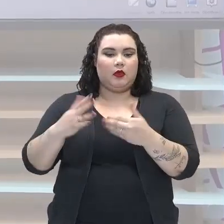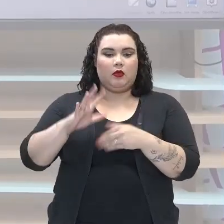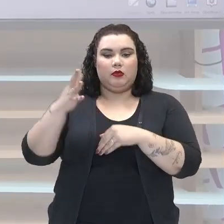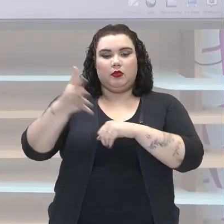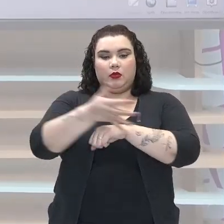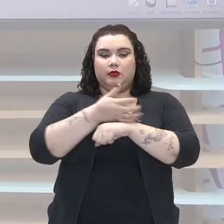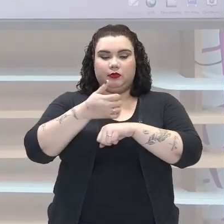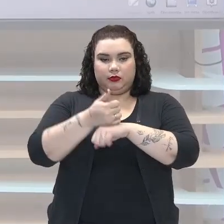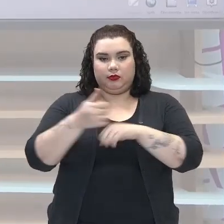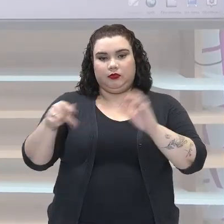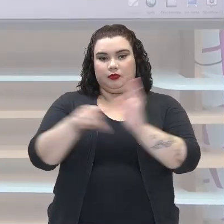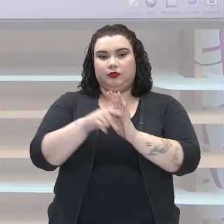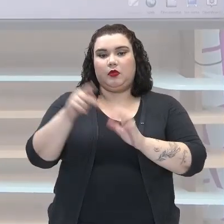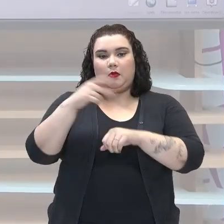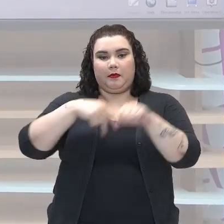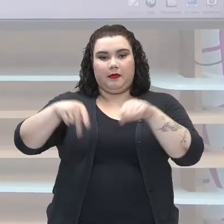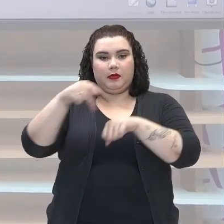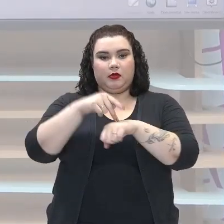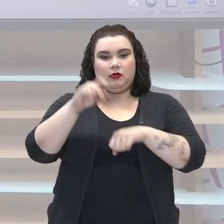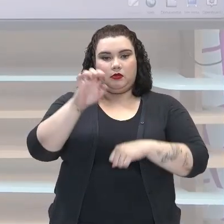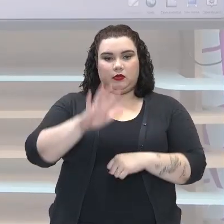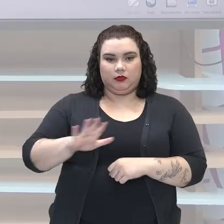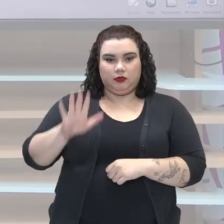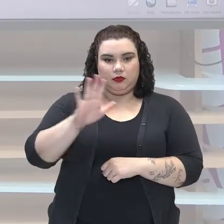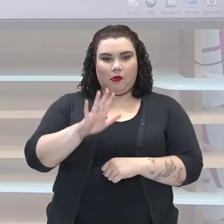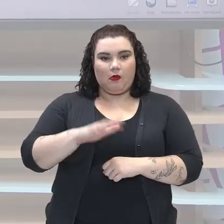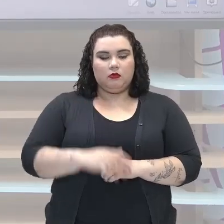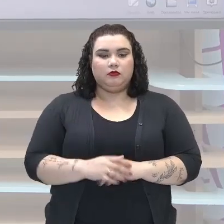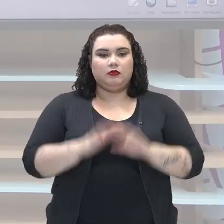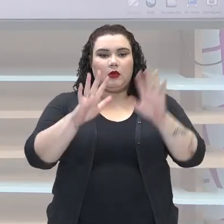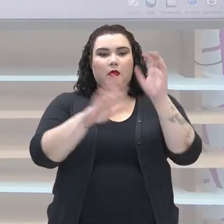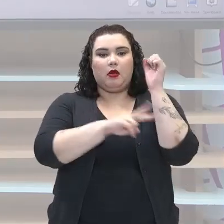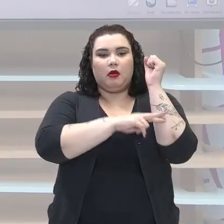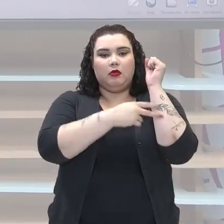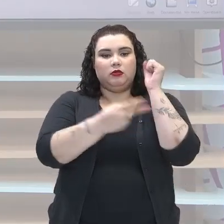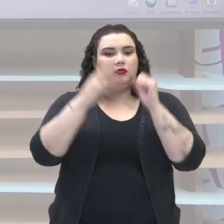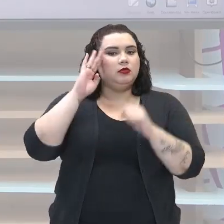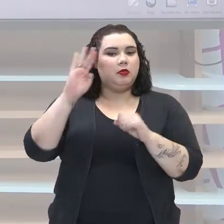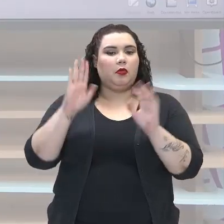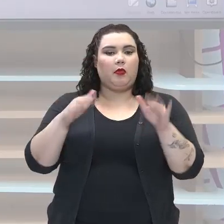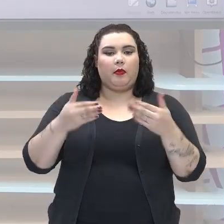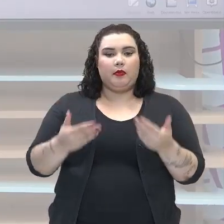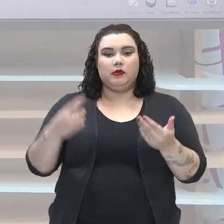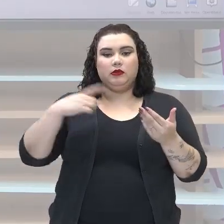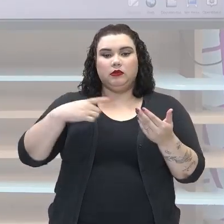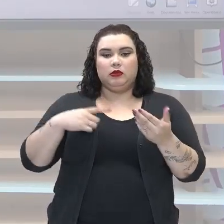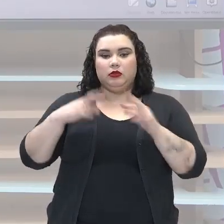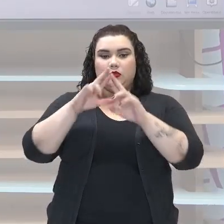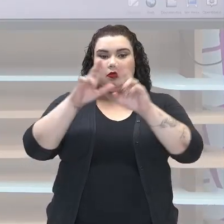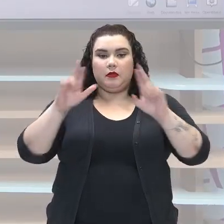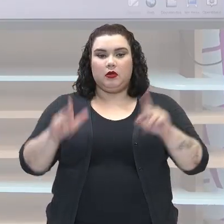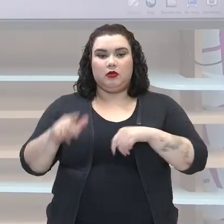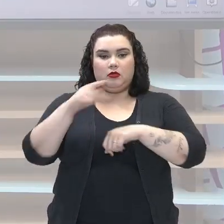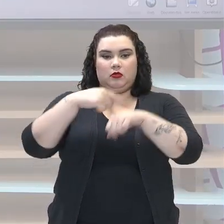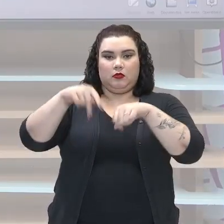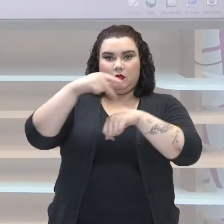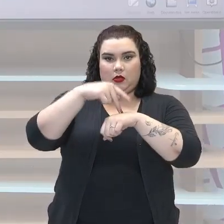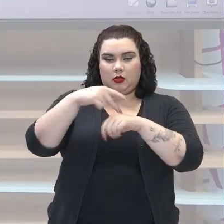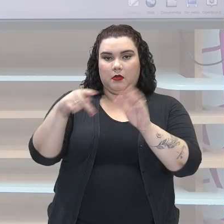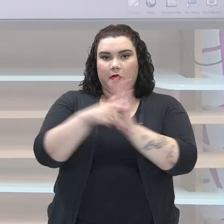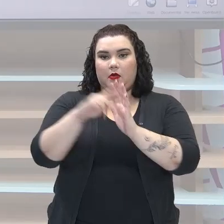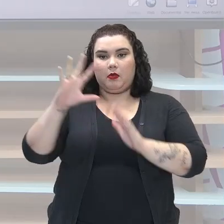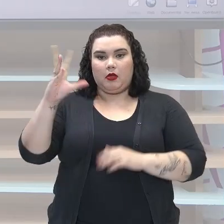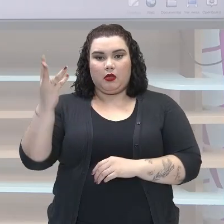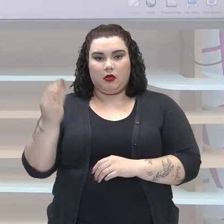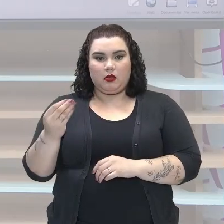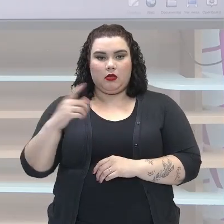e ocupadas por países europeus. Qual a principal consequência disso? Você tem países diferentes aqui da África que